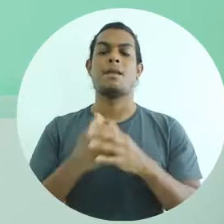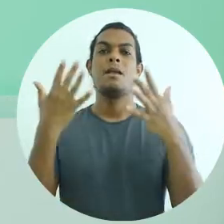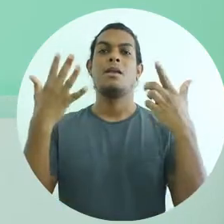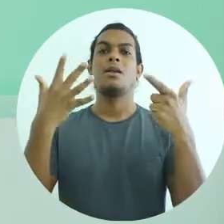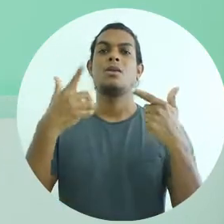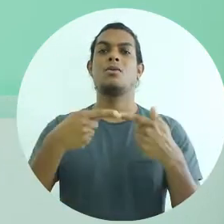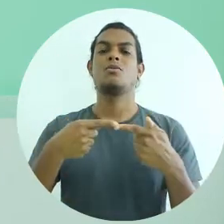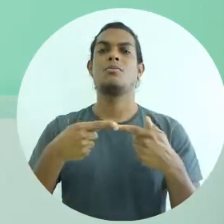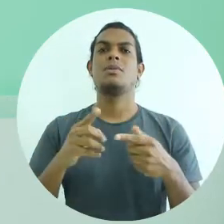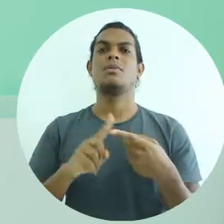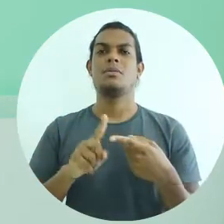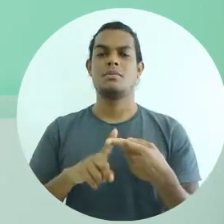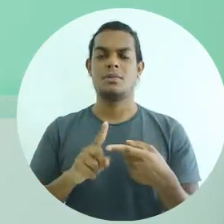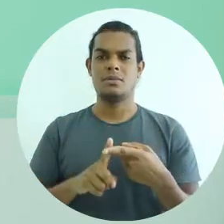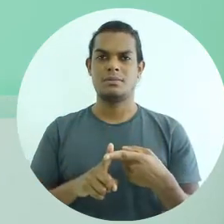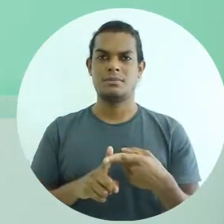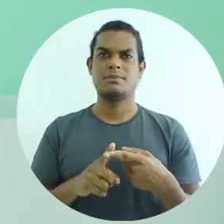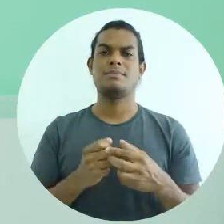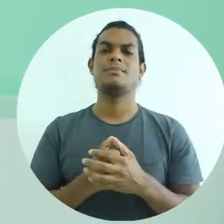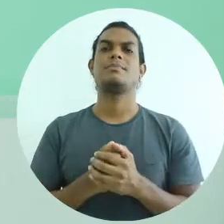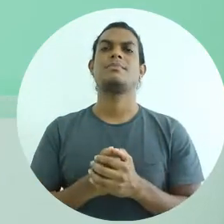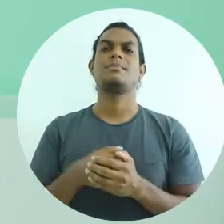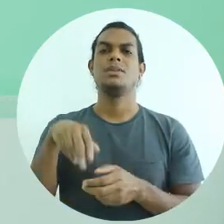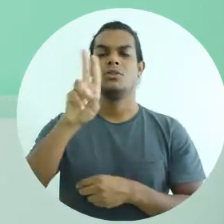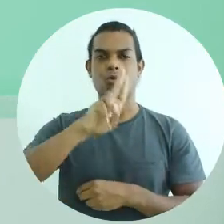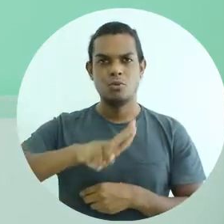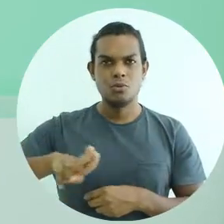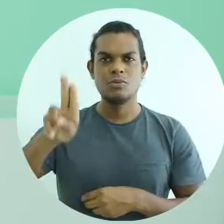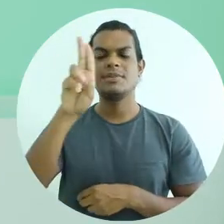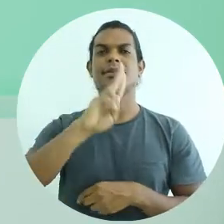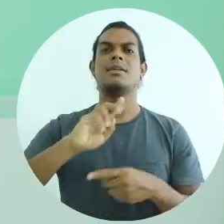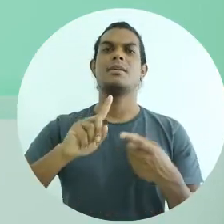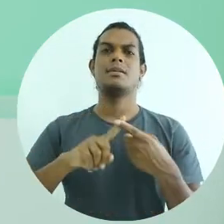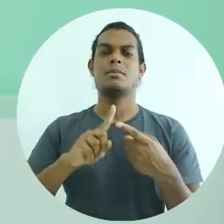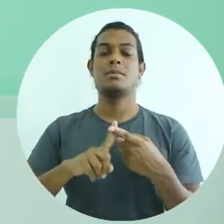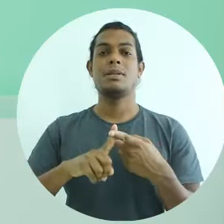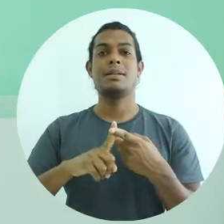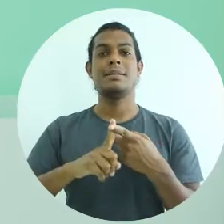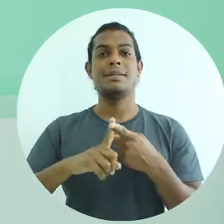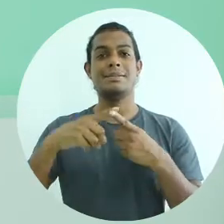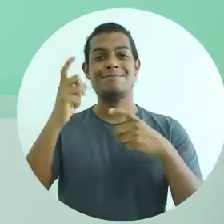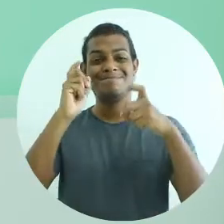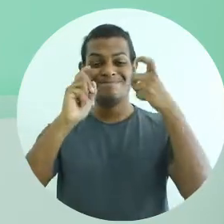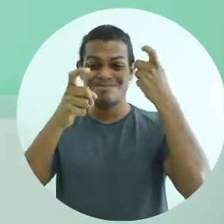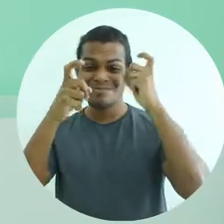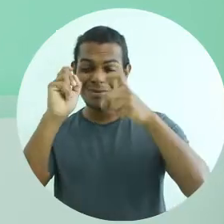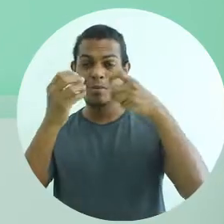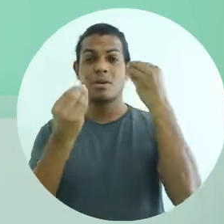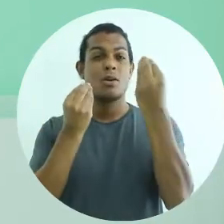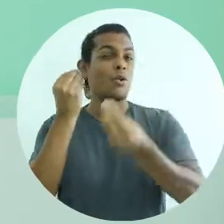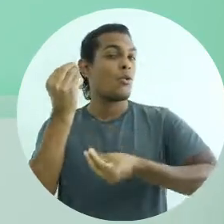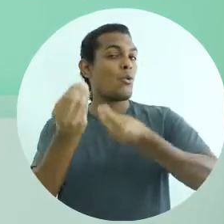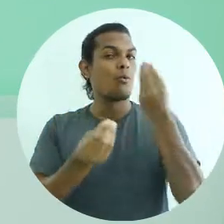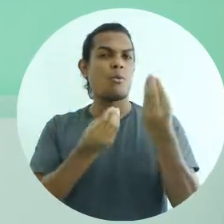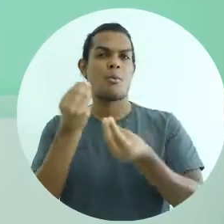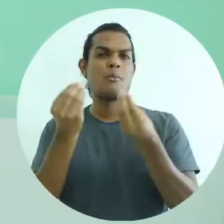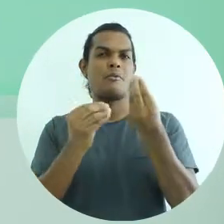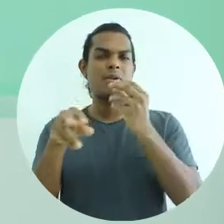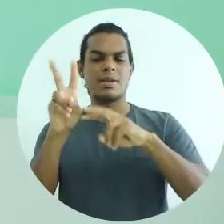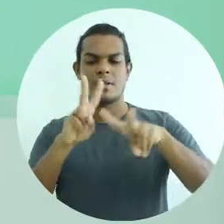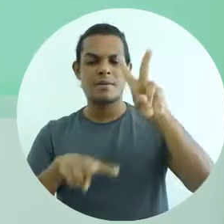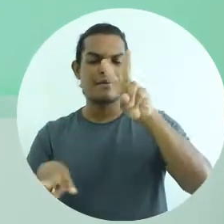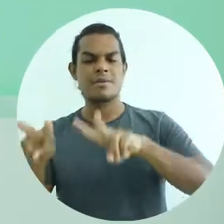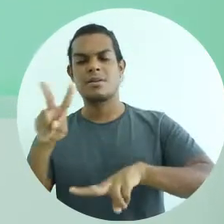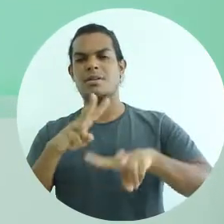difícil do que implantar. Além de implantar, ela tem que se preocupar em como ela vai fazer a manutenção